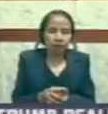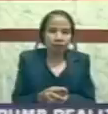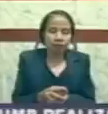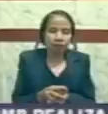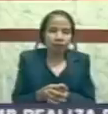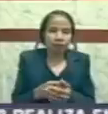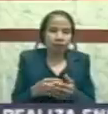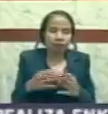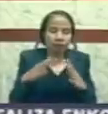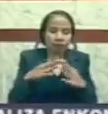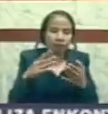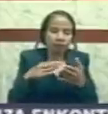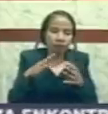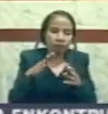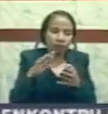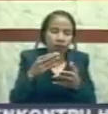Capital menor,